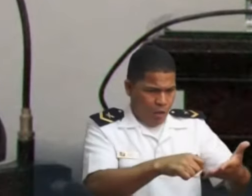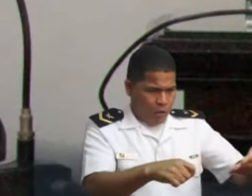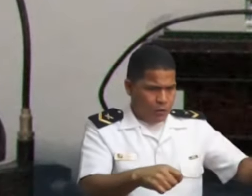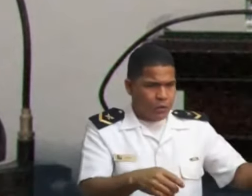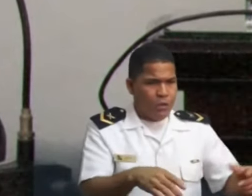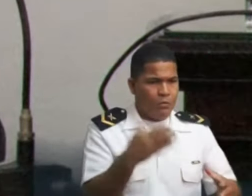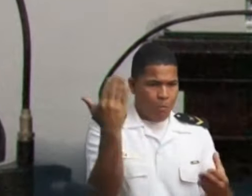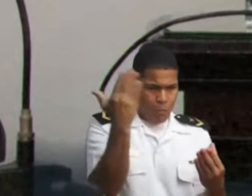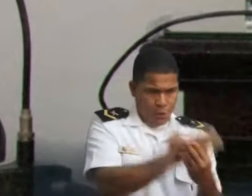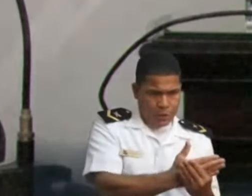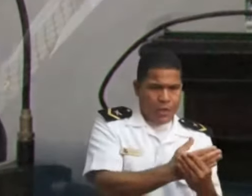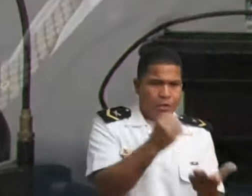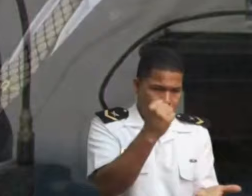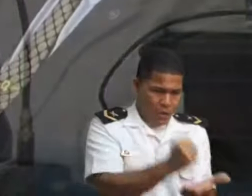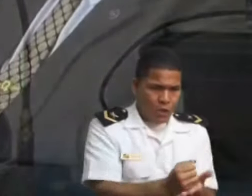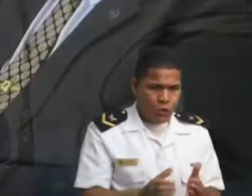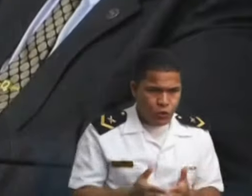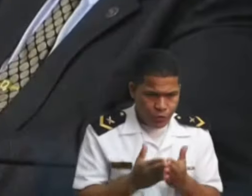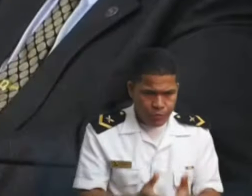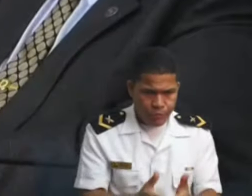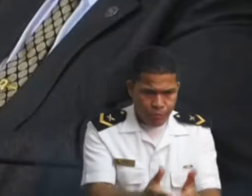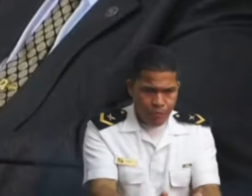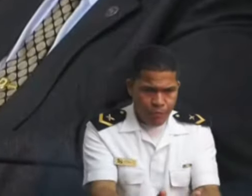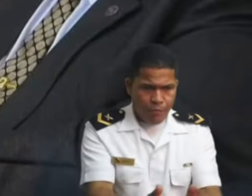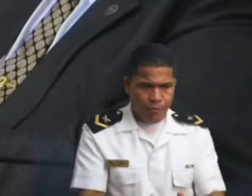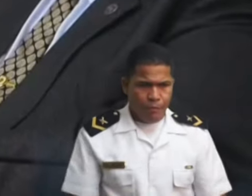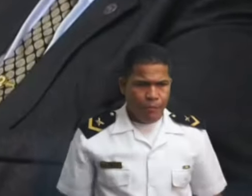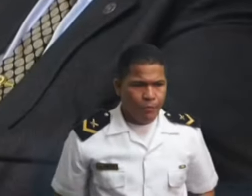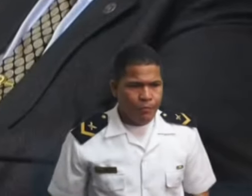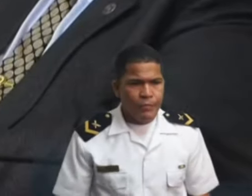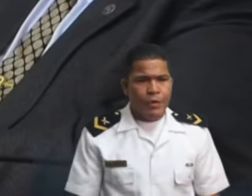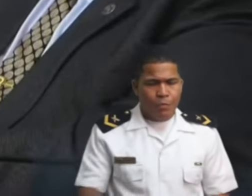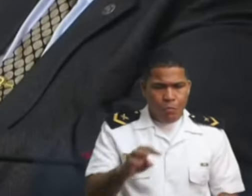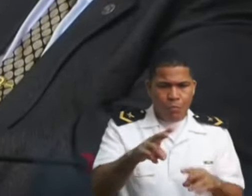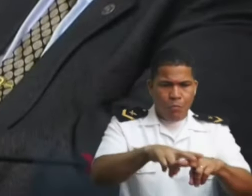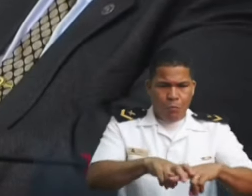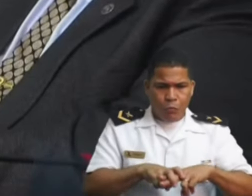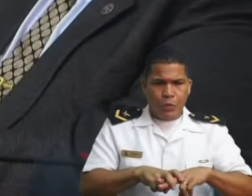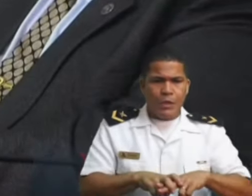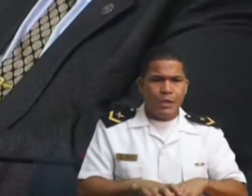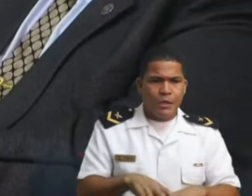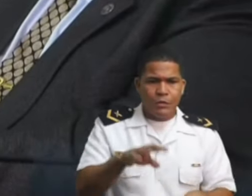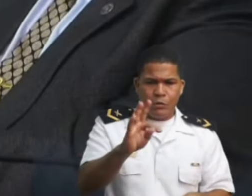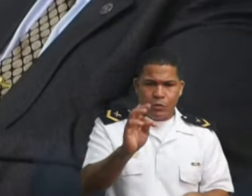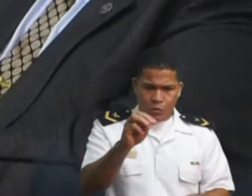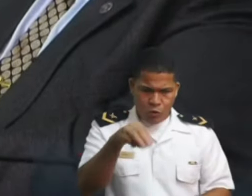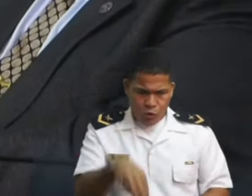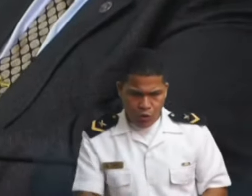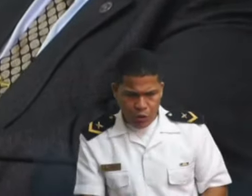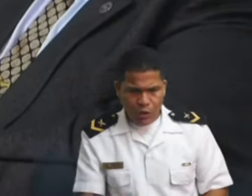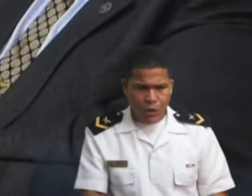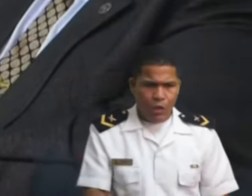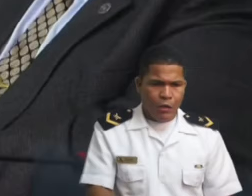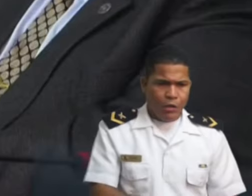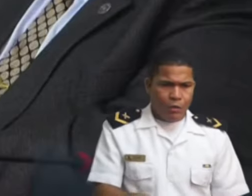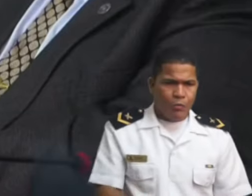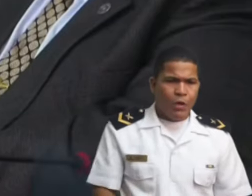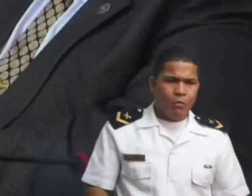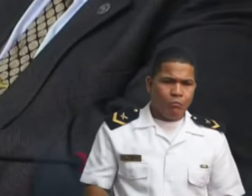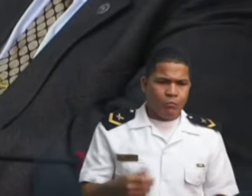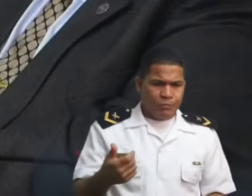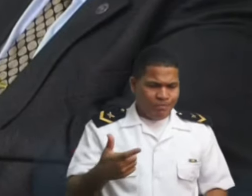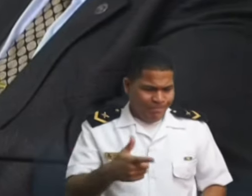embarcação. E com esse espírito que o Tribunal Marítimo segue, após 9 décadas, como nos dias de outrora, o